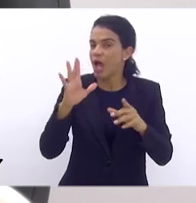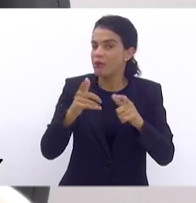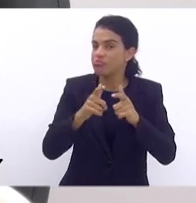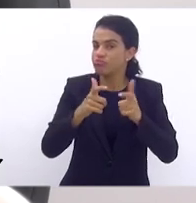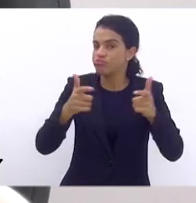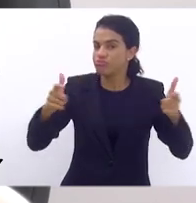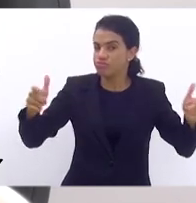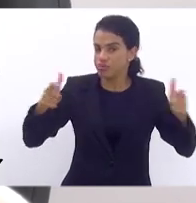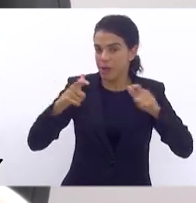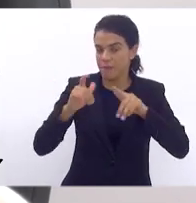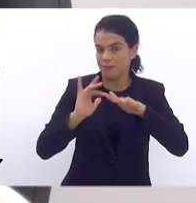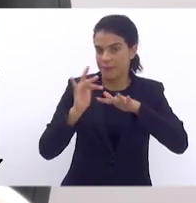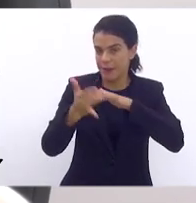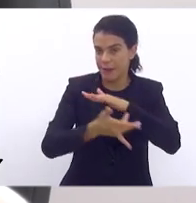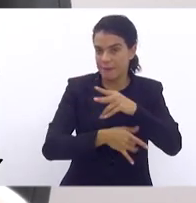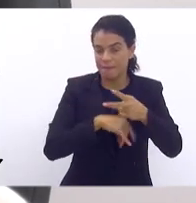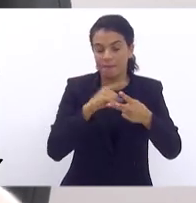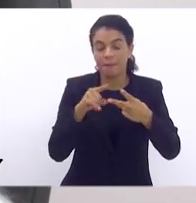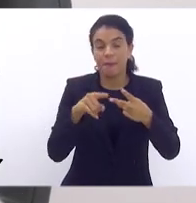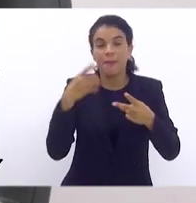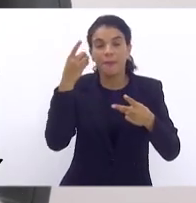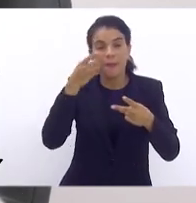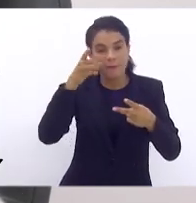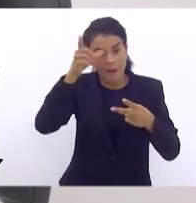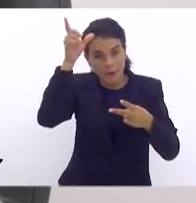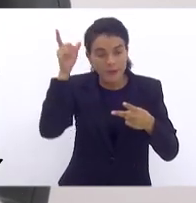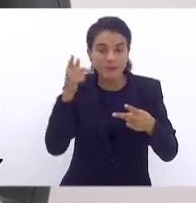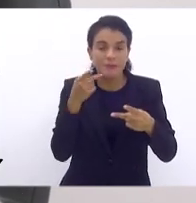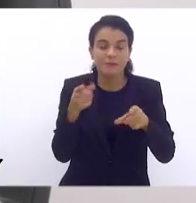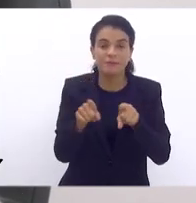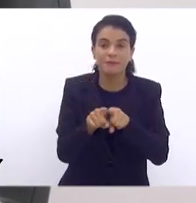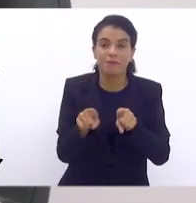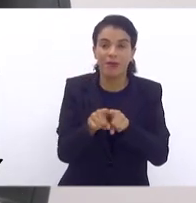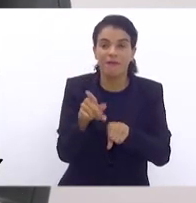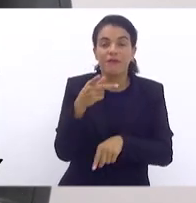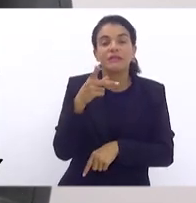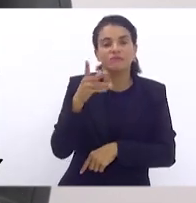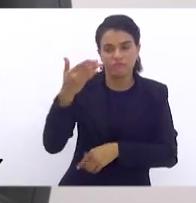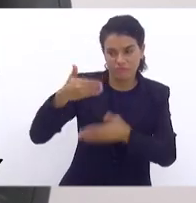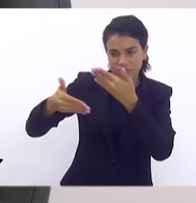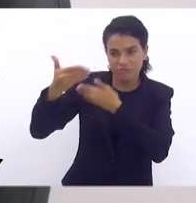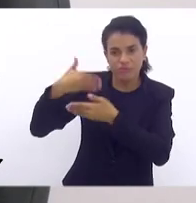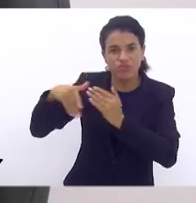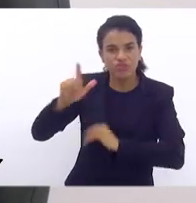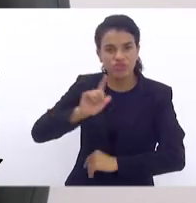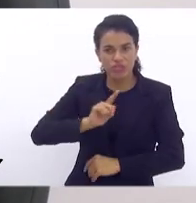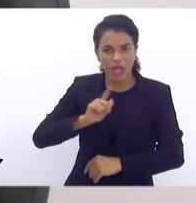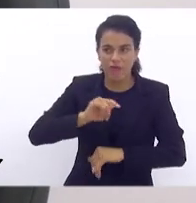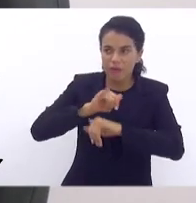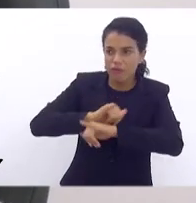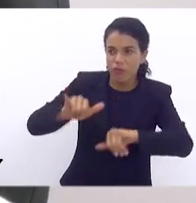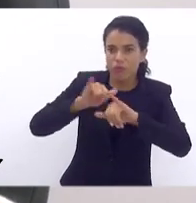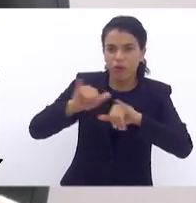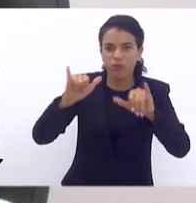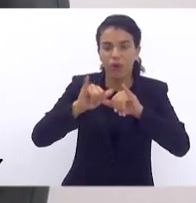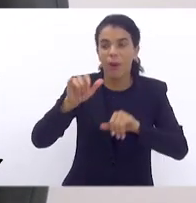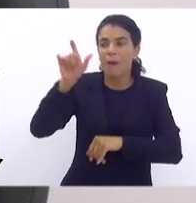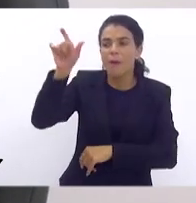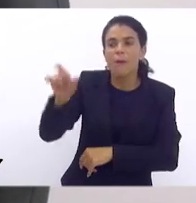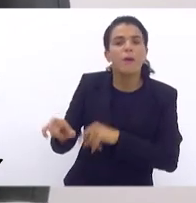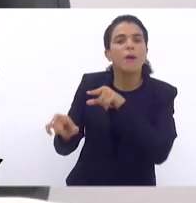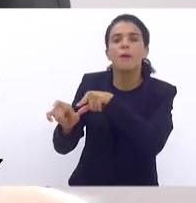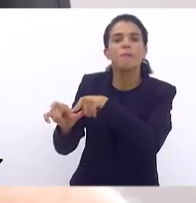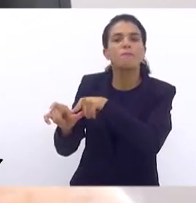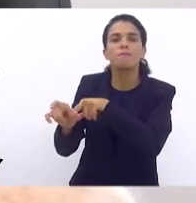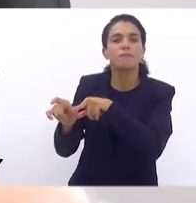das redes e o deputado trouxe a questão de se já houve publicizou o indivíduo já quebrou